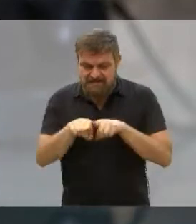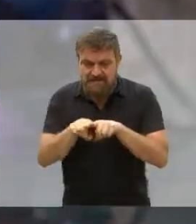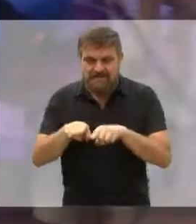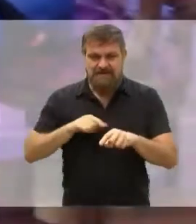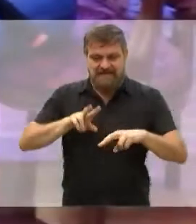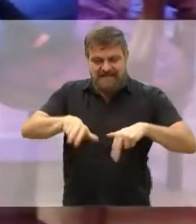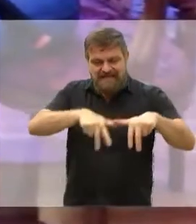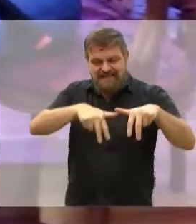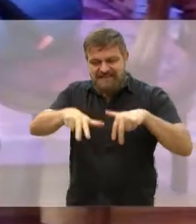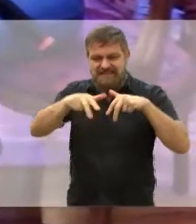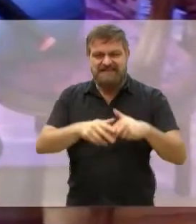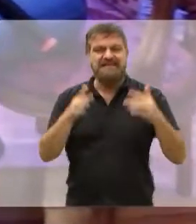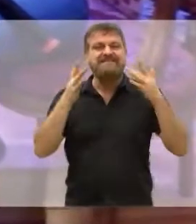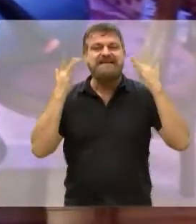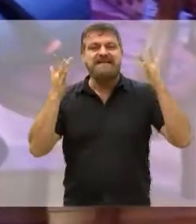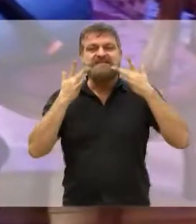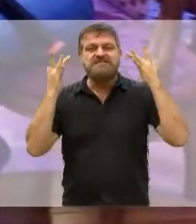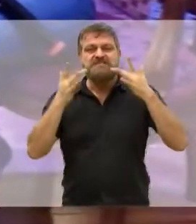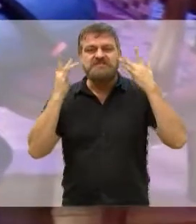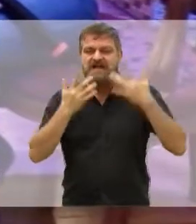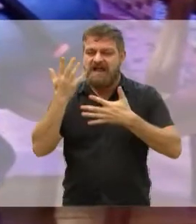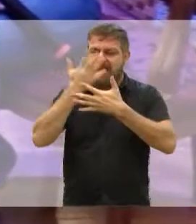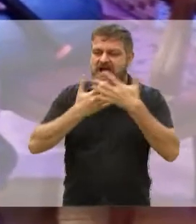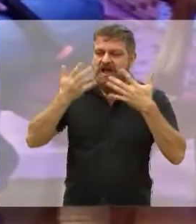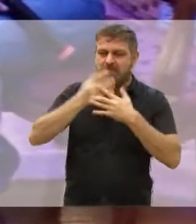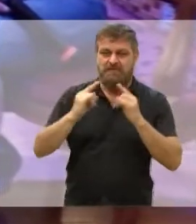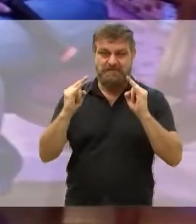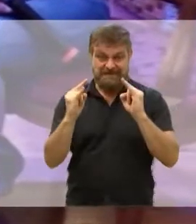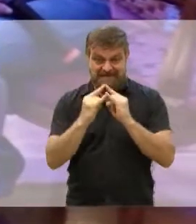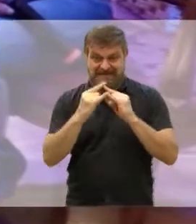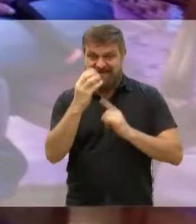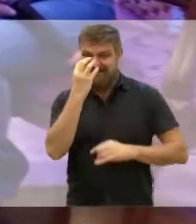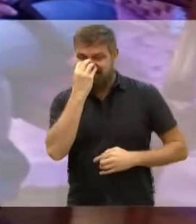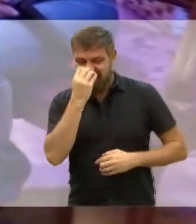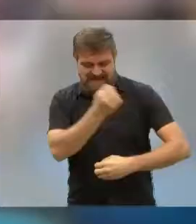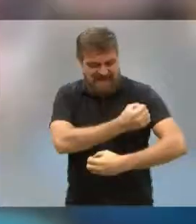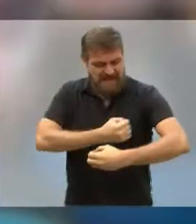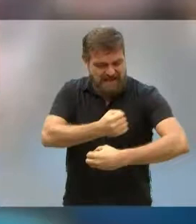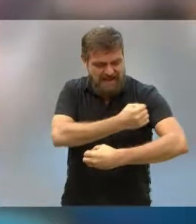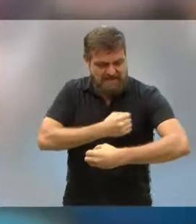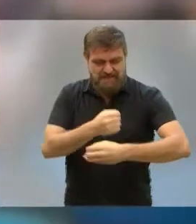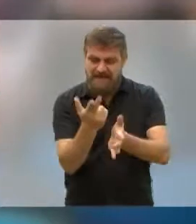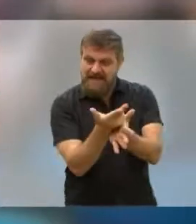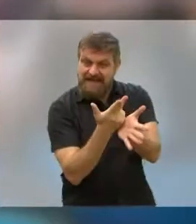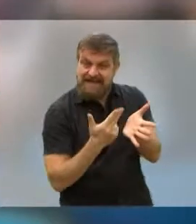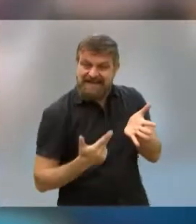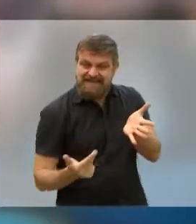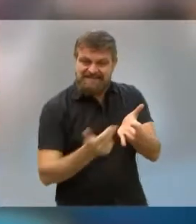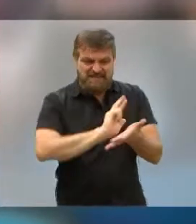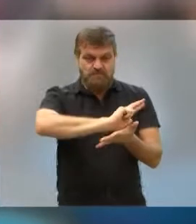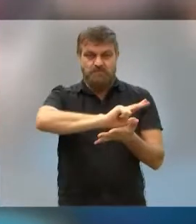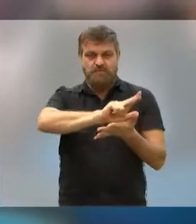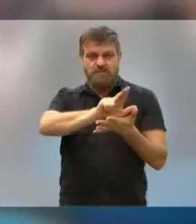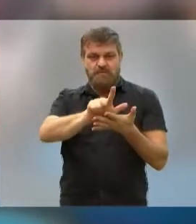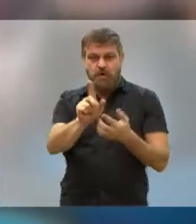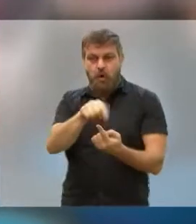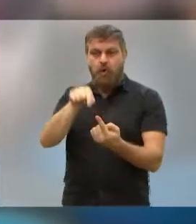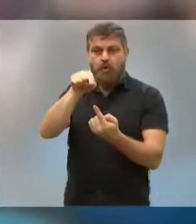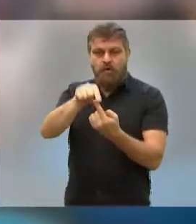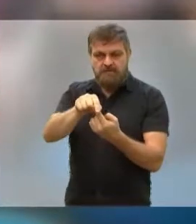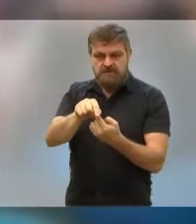de música, de dança, de teatro, de circo, de culinária, de desenho e tudo isso